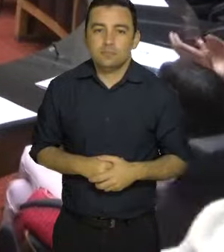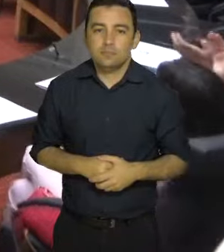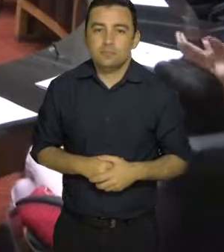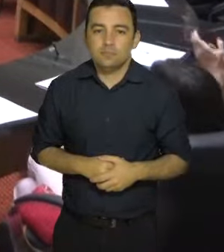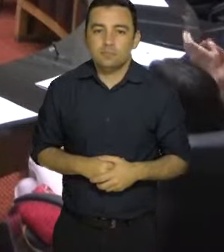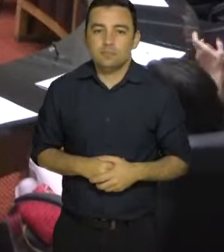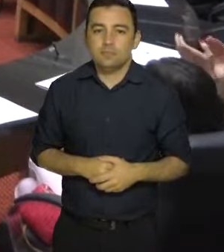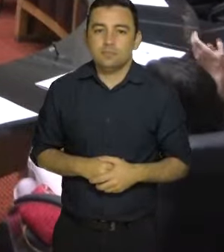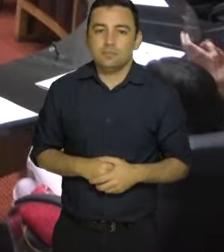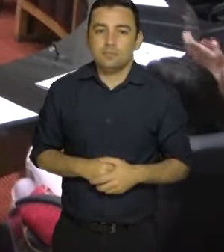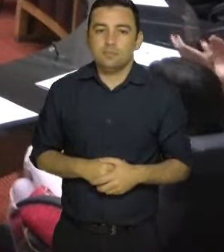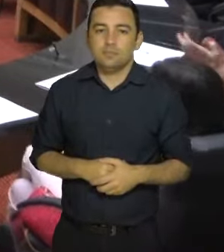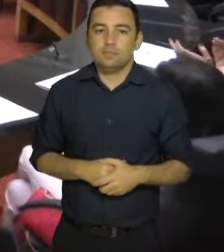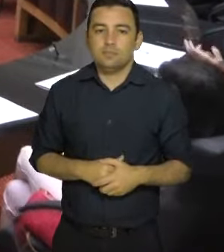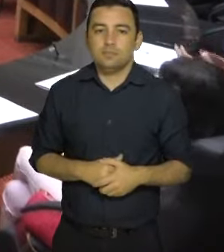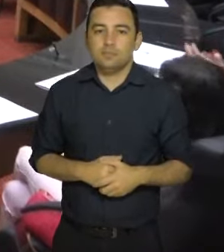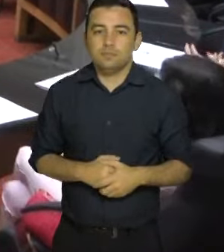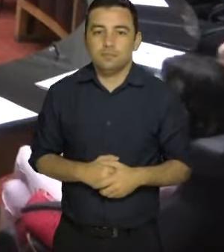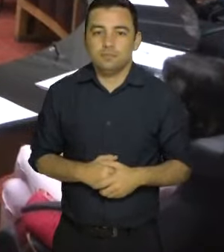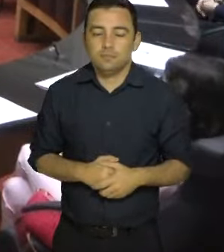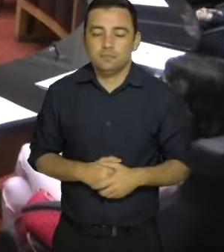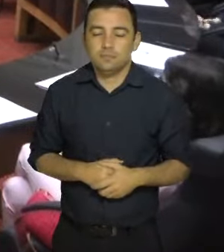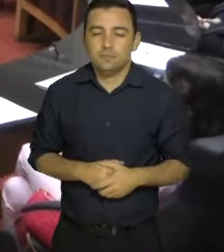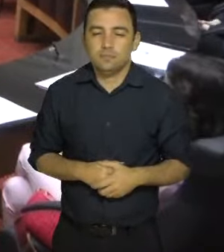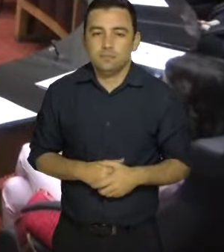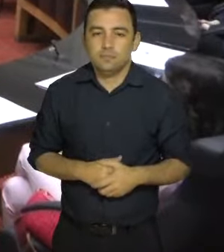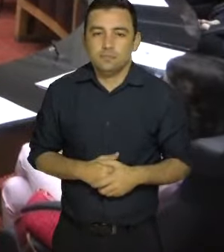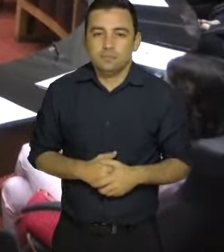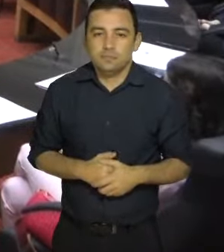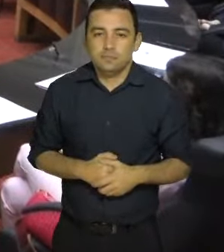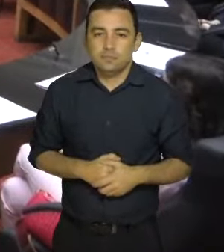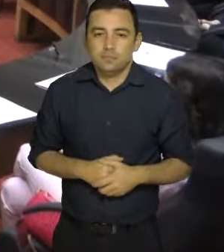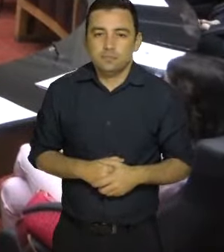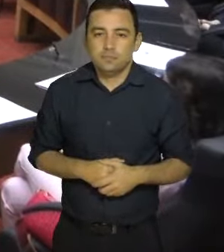A maioria está aqui, há 60 minutos.